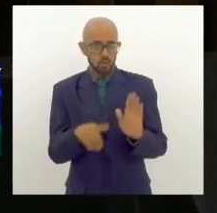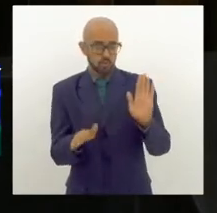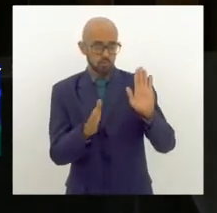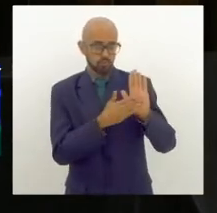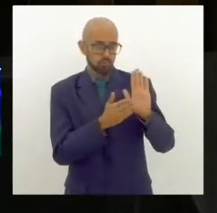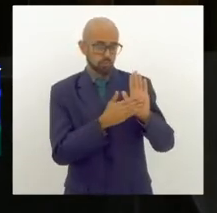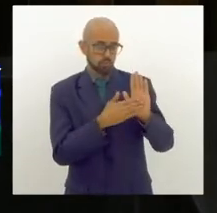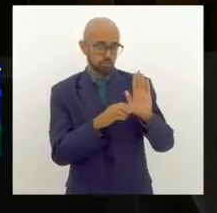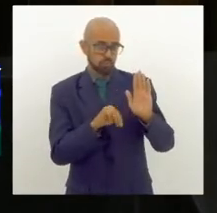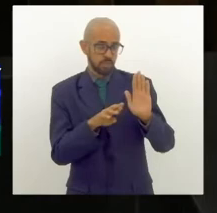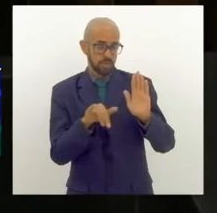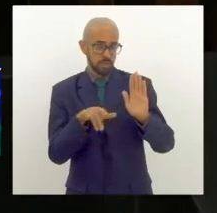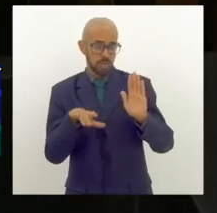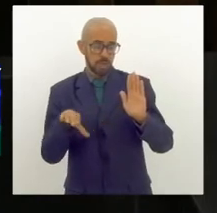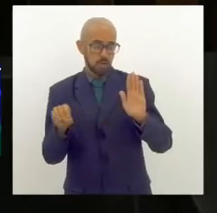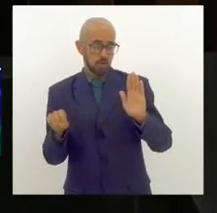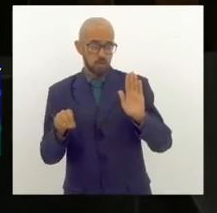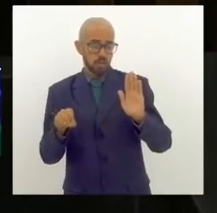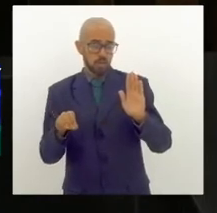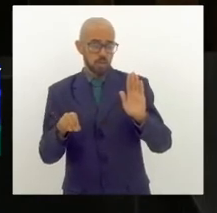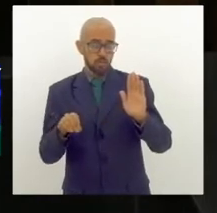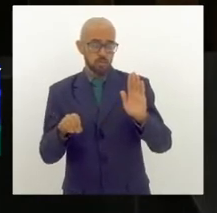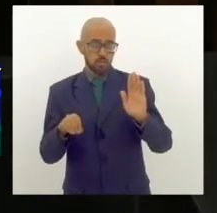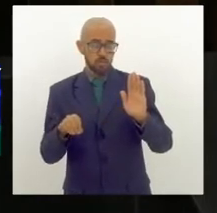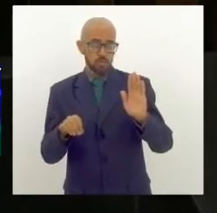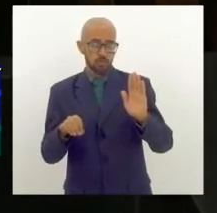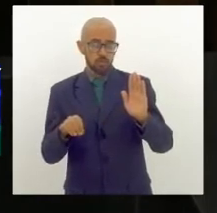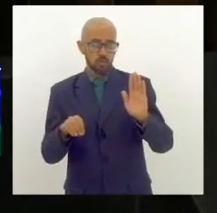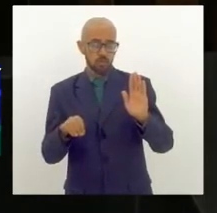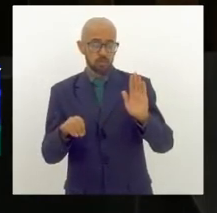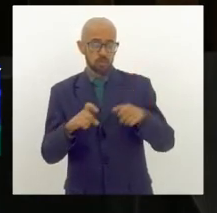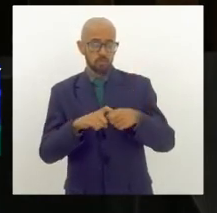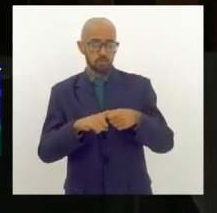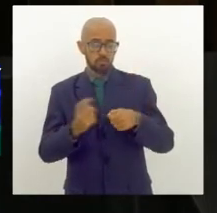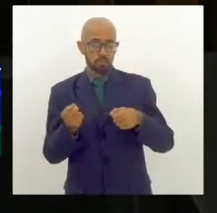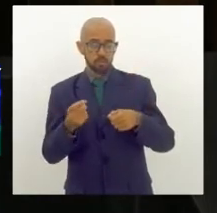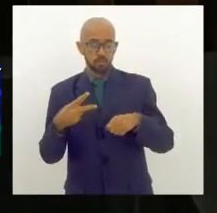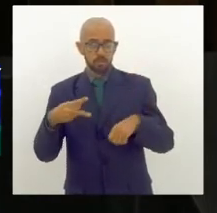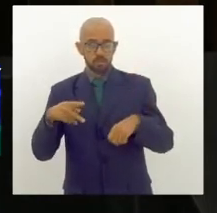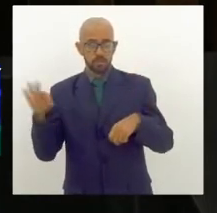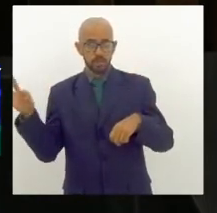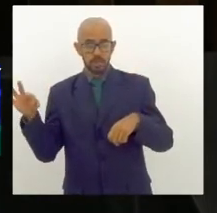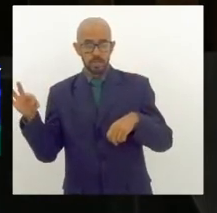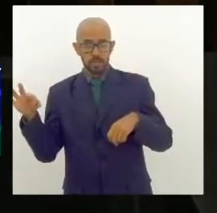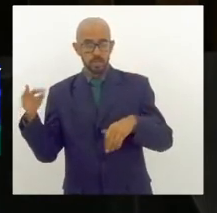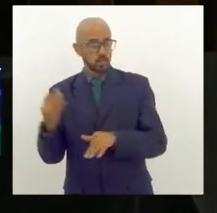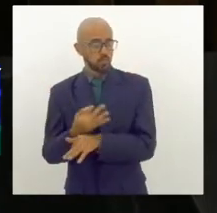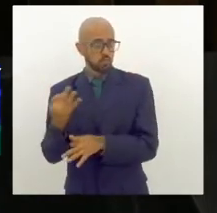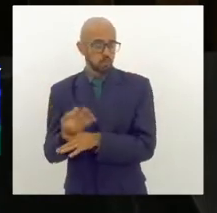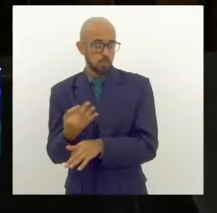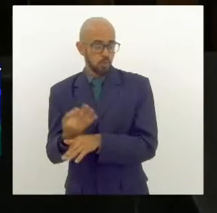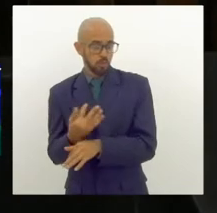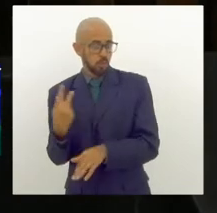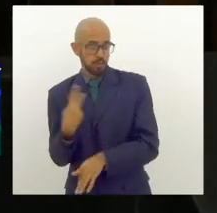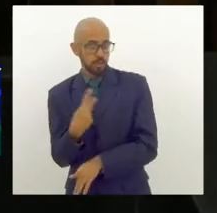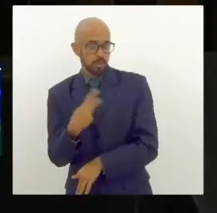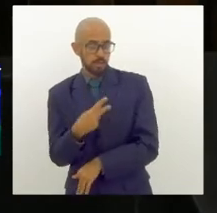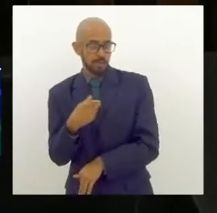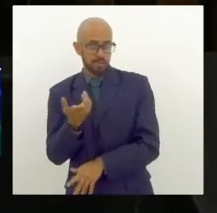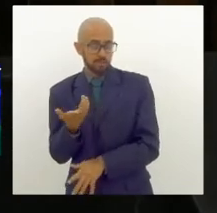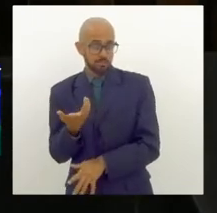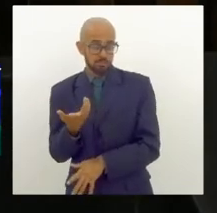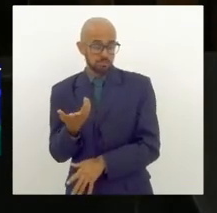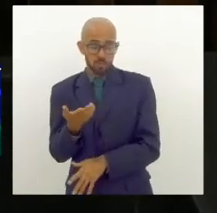é filiado, egresso do PSOL, aliás, egresso do PT, que não o aguentou, aliás, eu não sei se o PT não